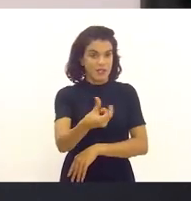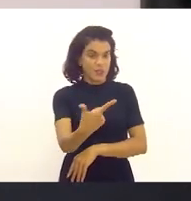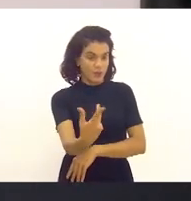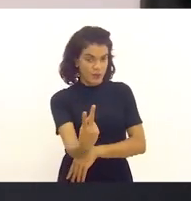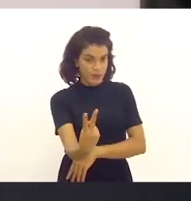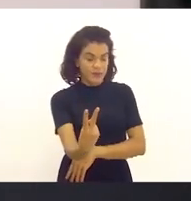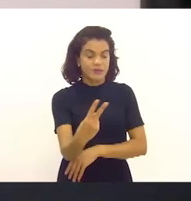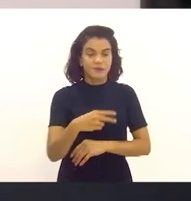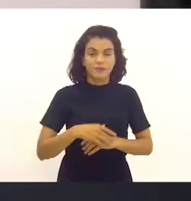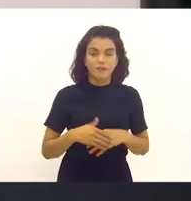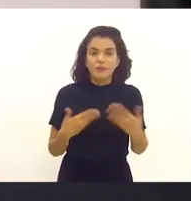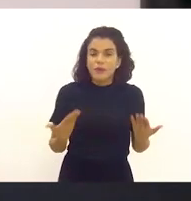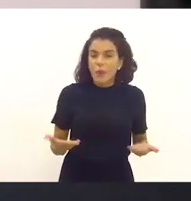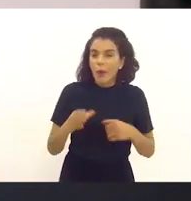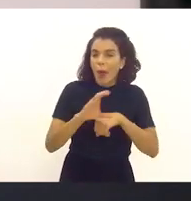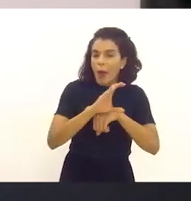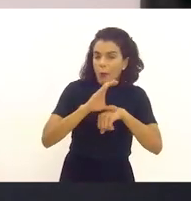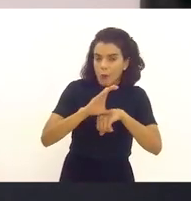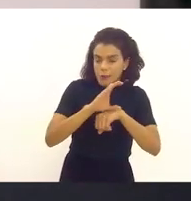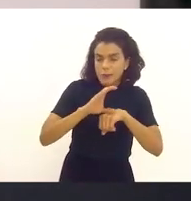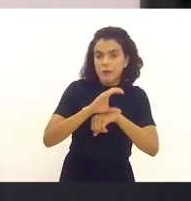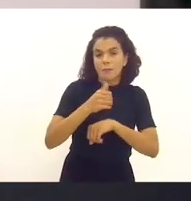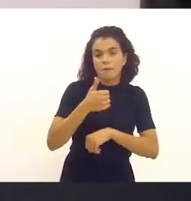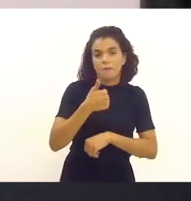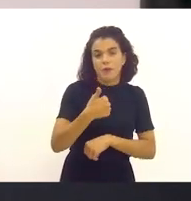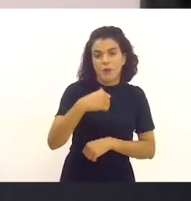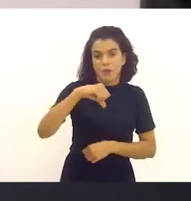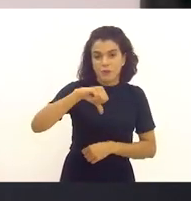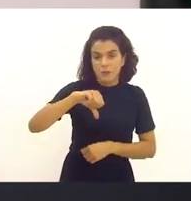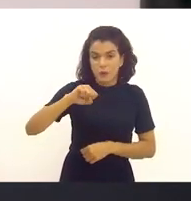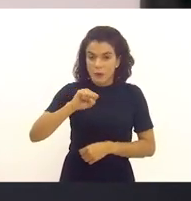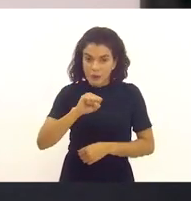então com a construção de 1988